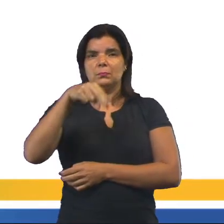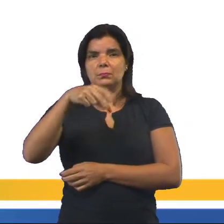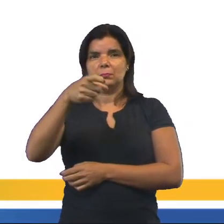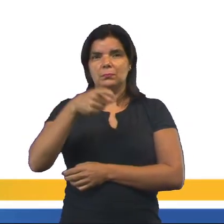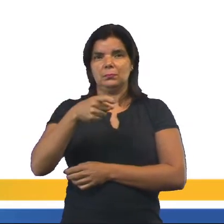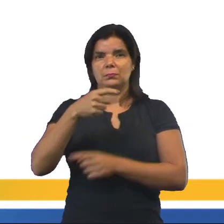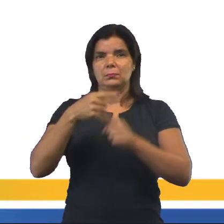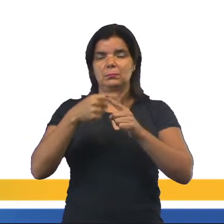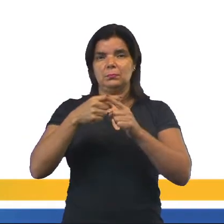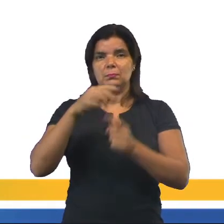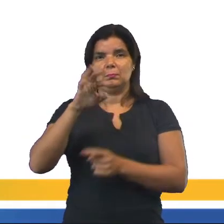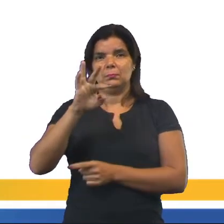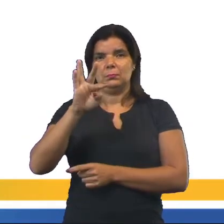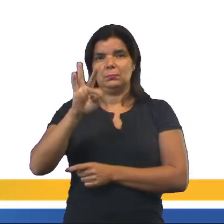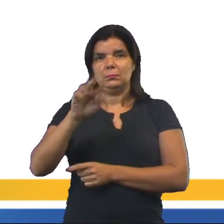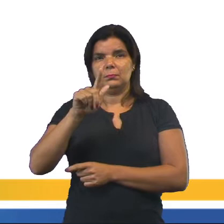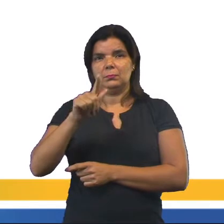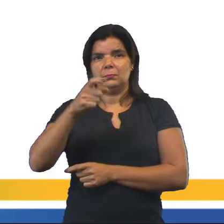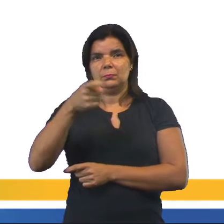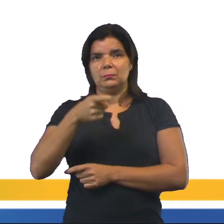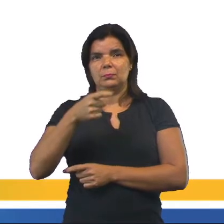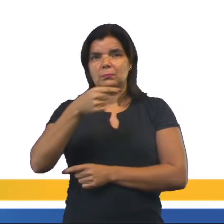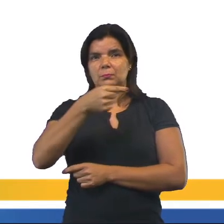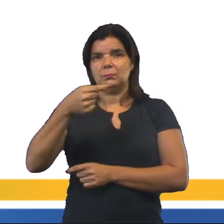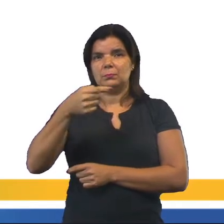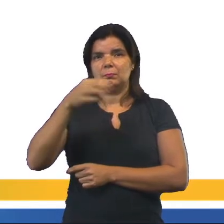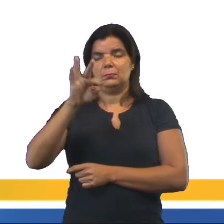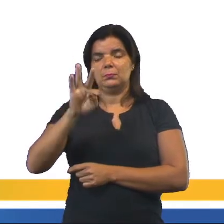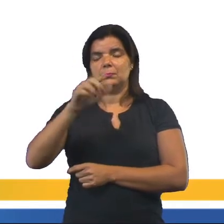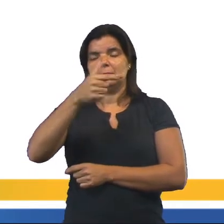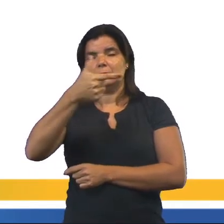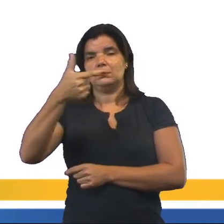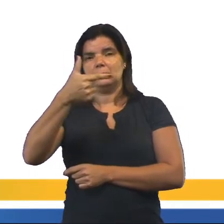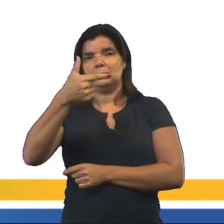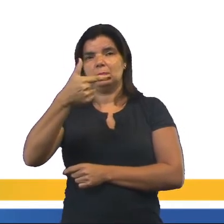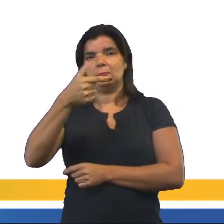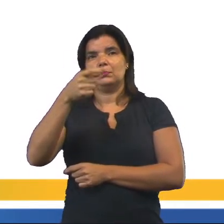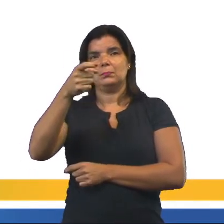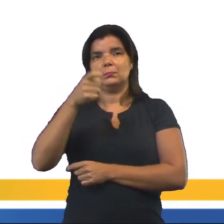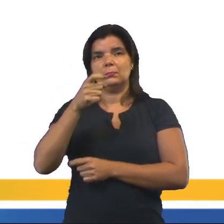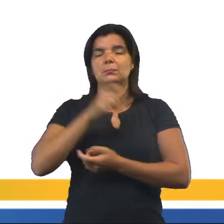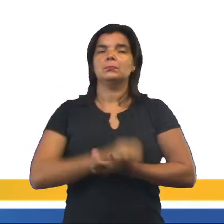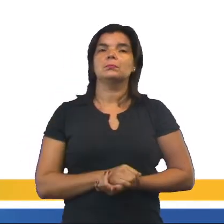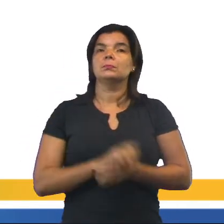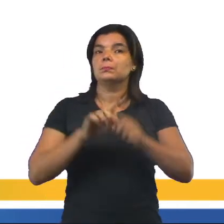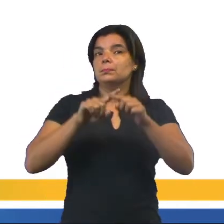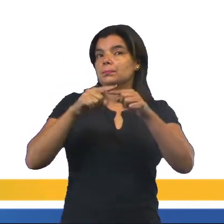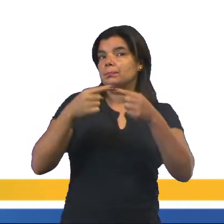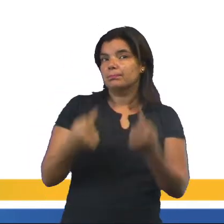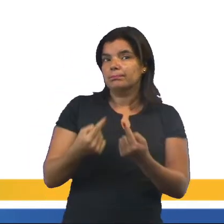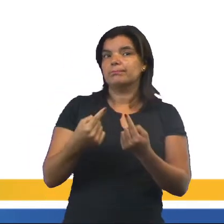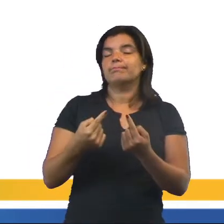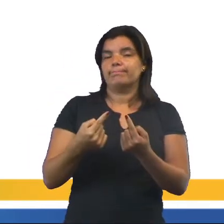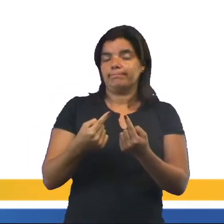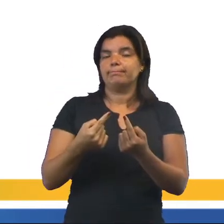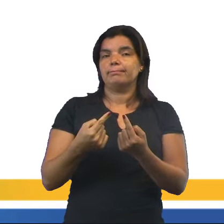igual a seno de x vezes tangente de x menos tangente ao quadrado x.